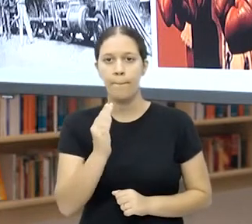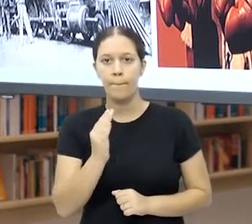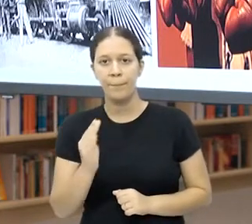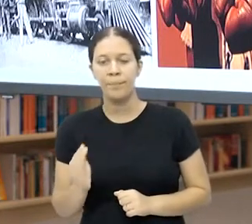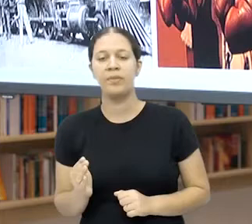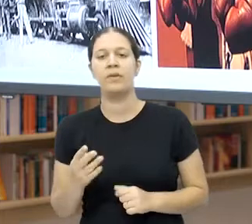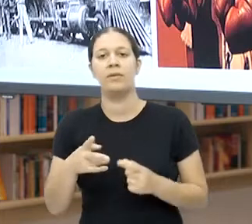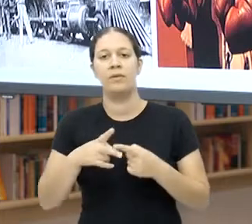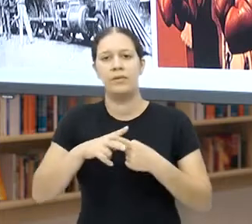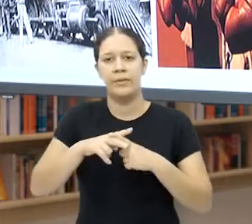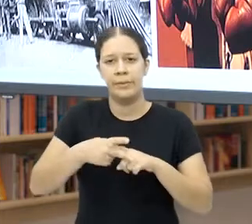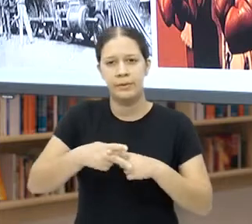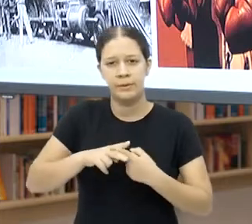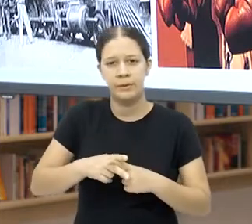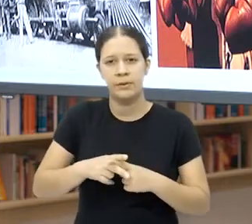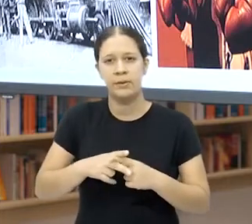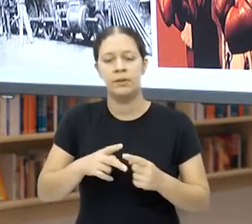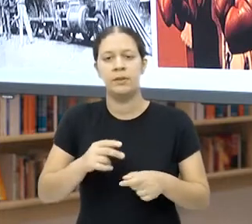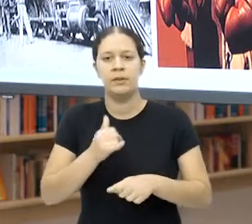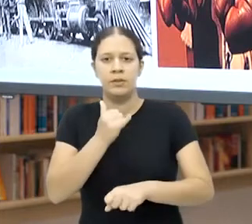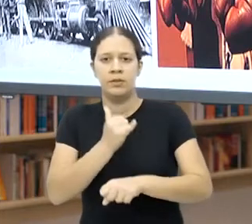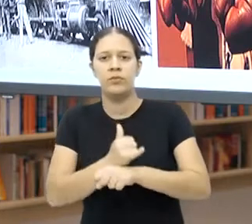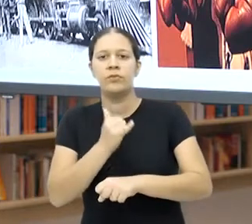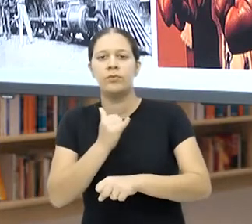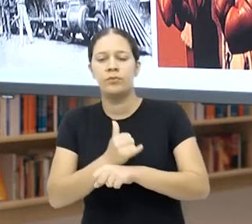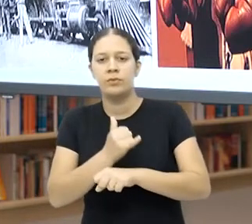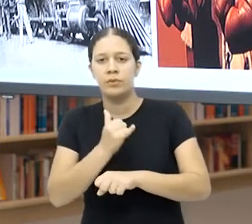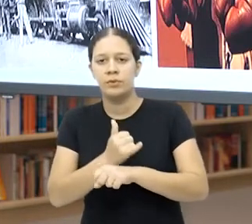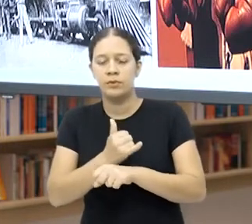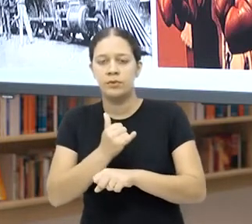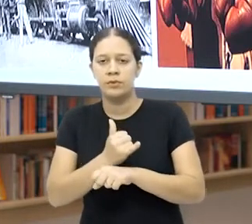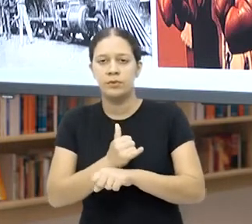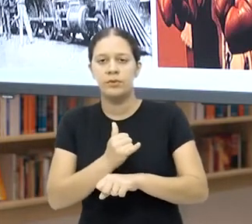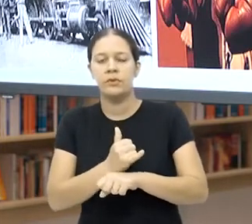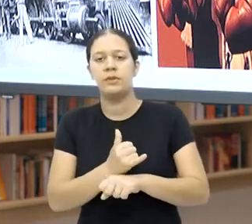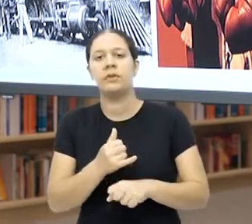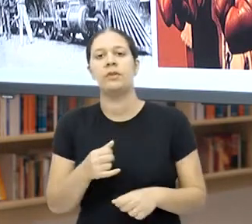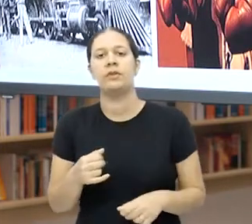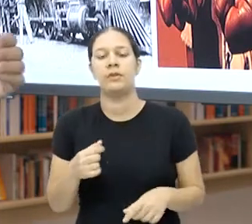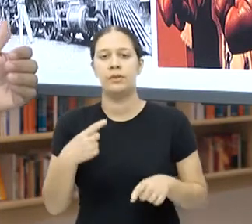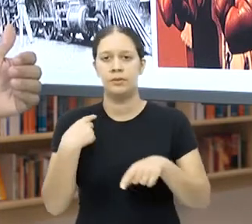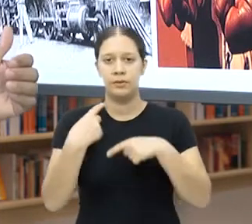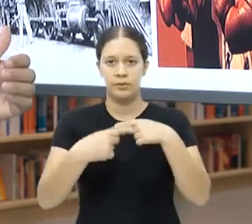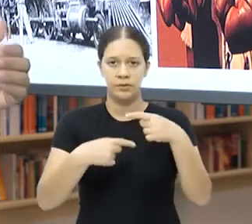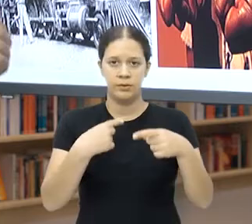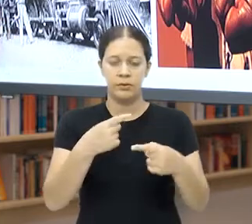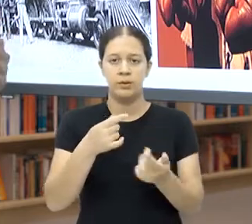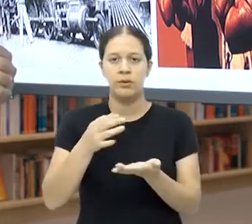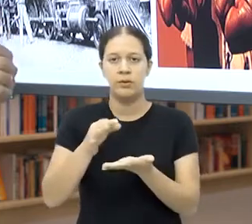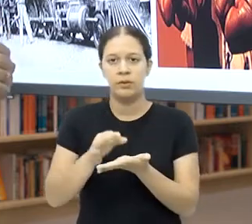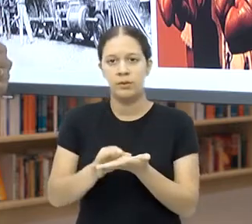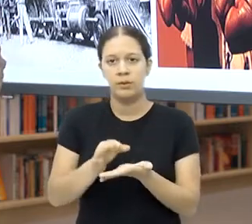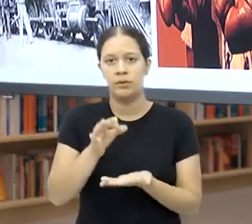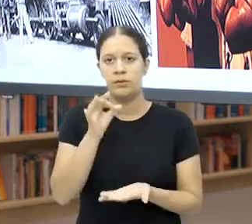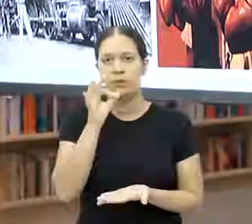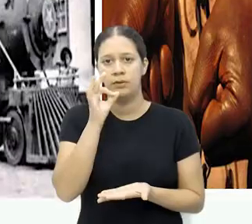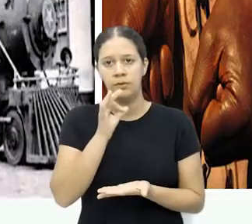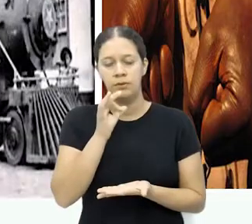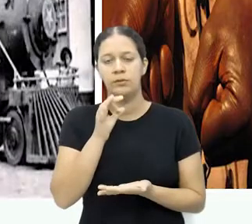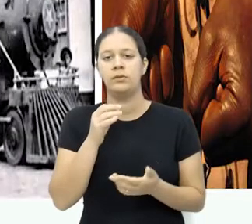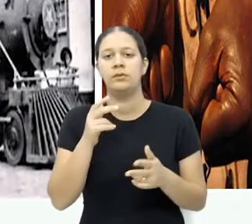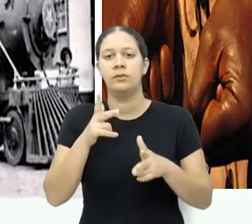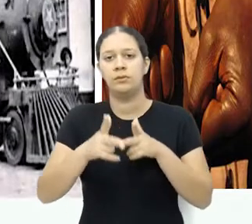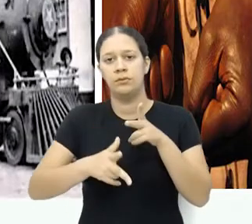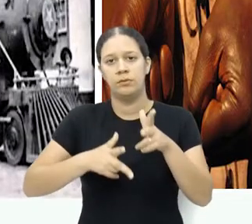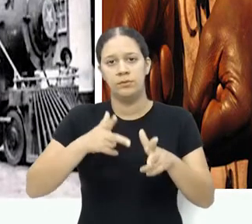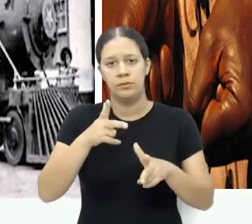máquina pesada, a máquina de ferro, tá certo? Que recebe vários nomes, e em seguida esse café é colocado nesses trens